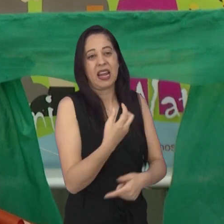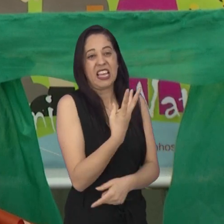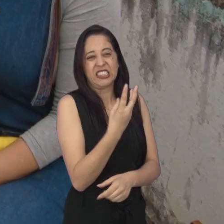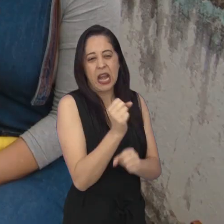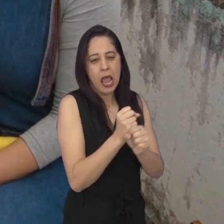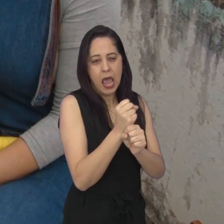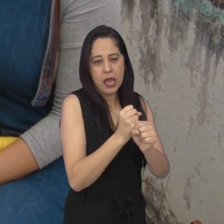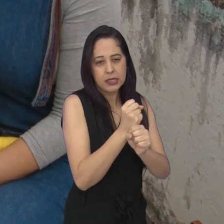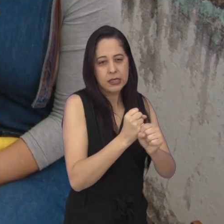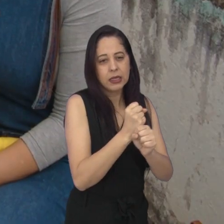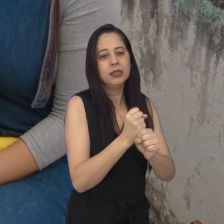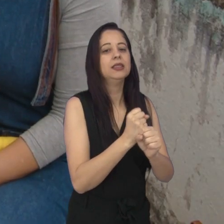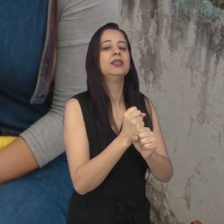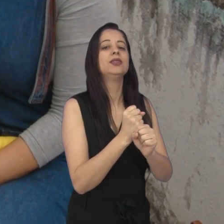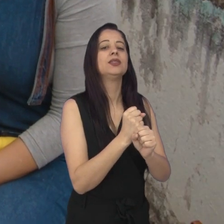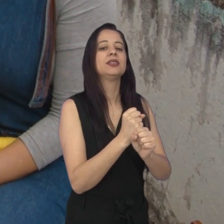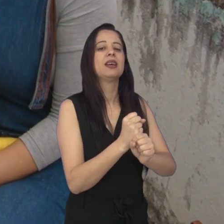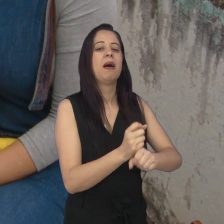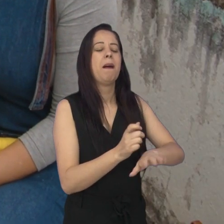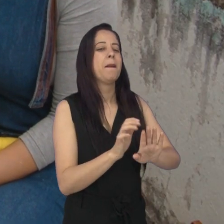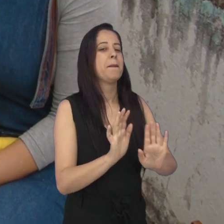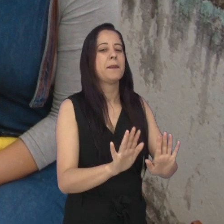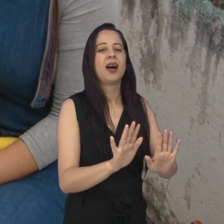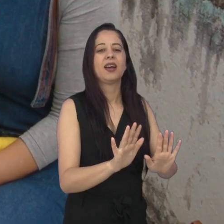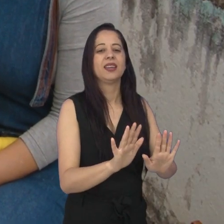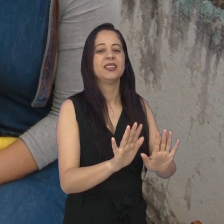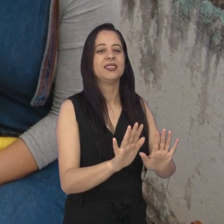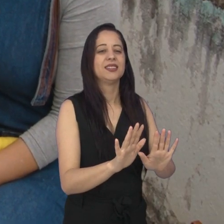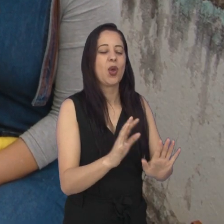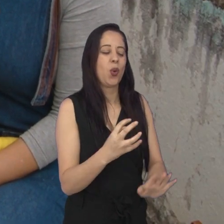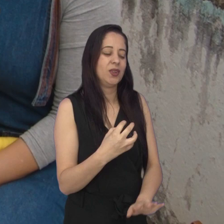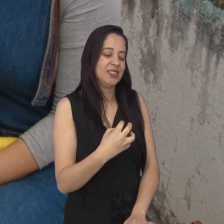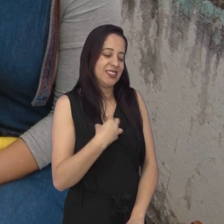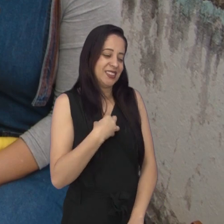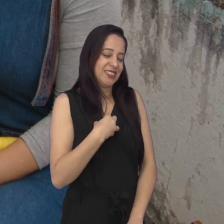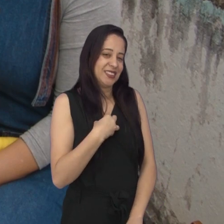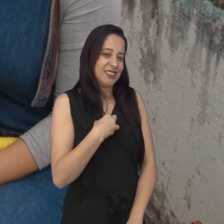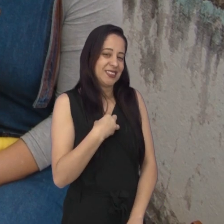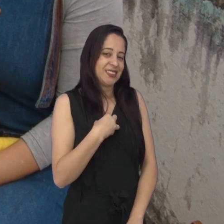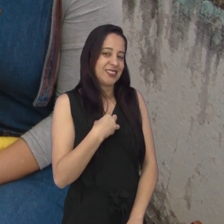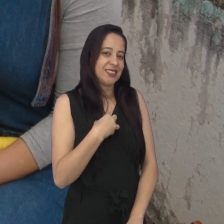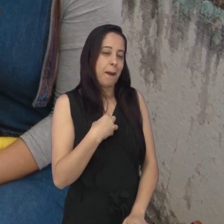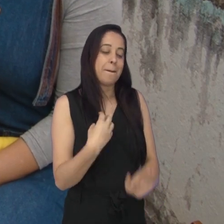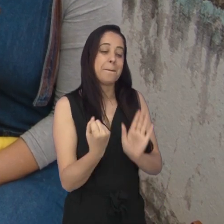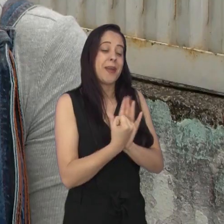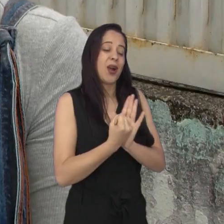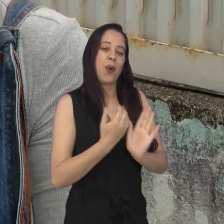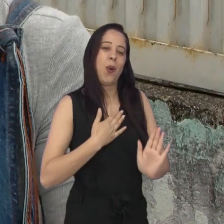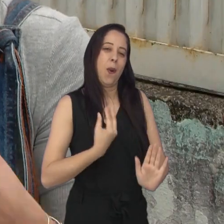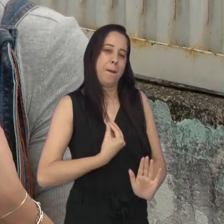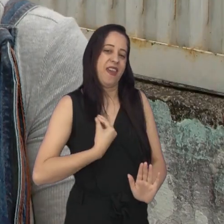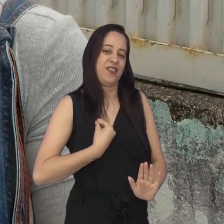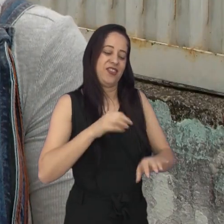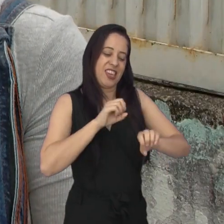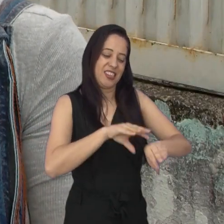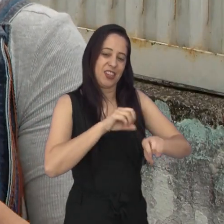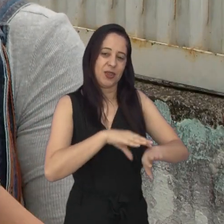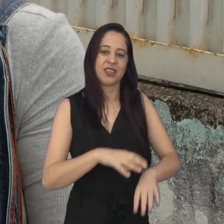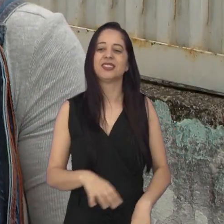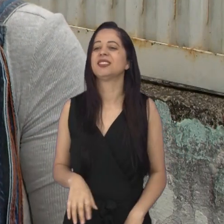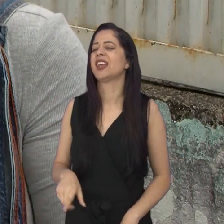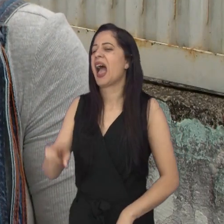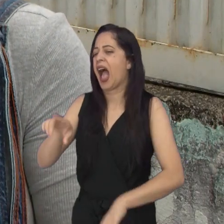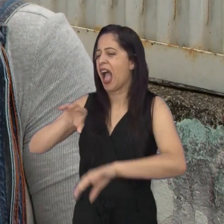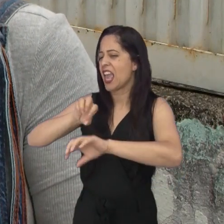anos. Passei em umas outras empresas, só que essa educação ficou, né? Ela mexeu com o meu coração. A